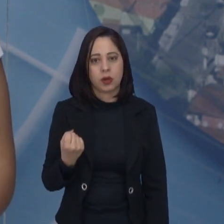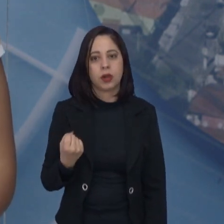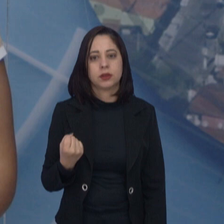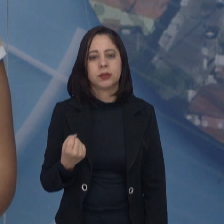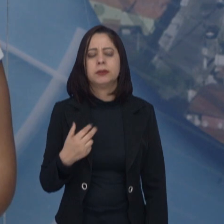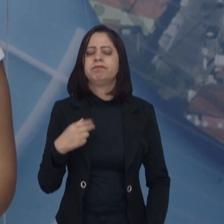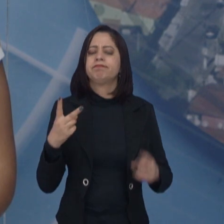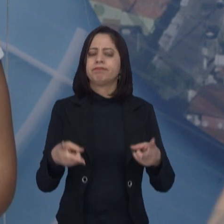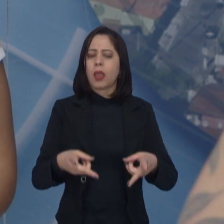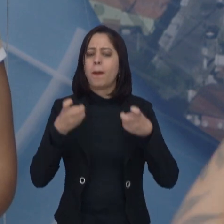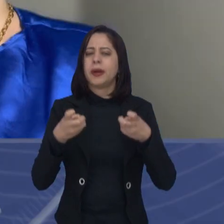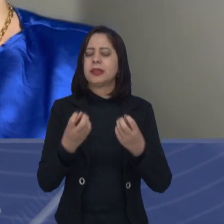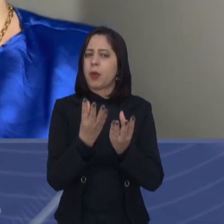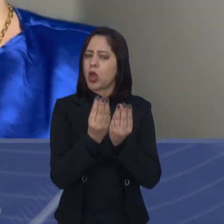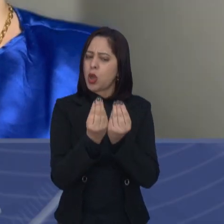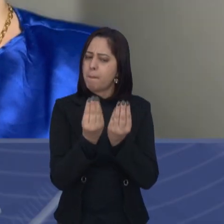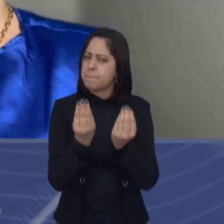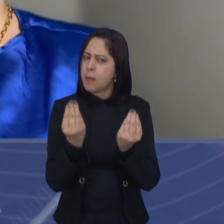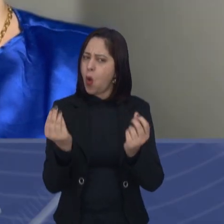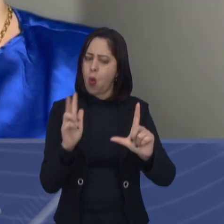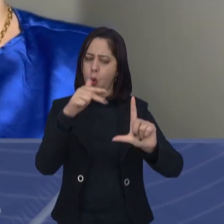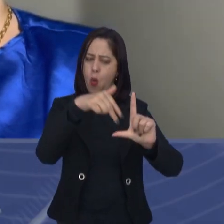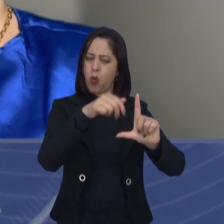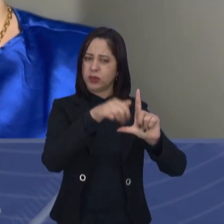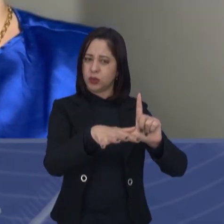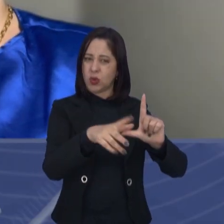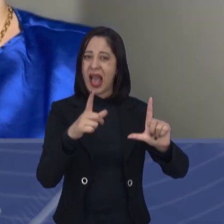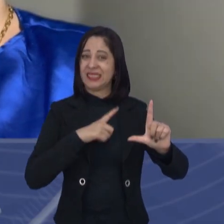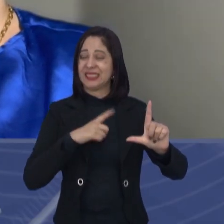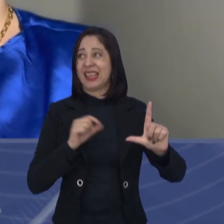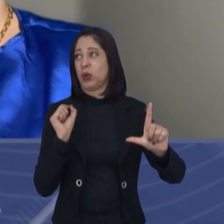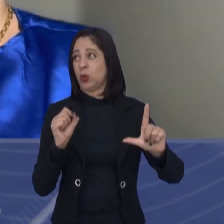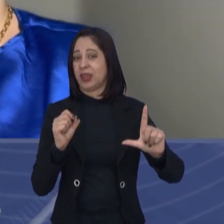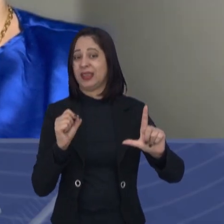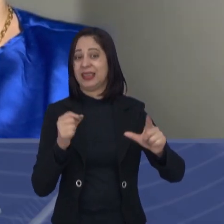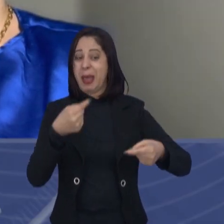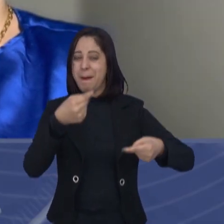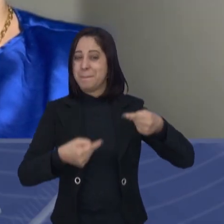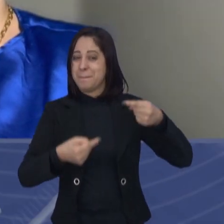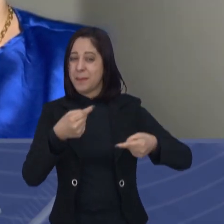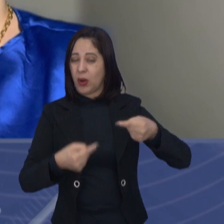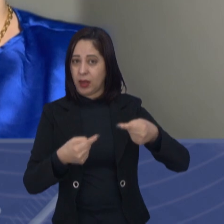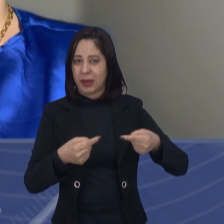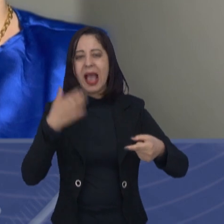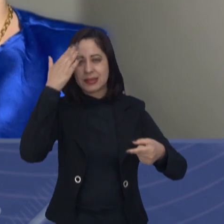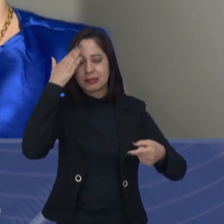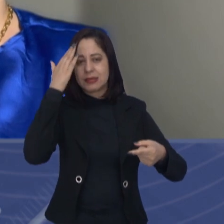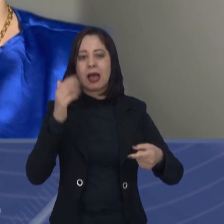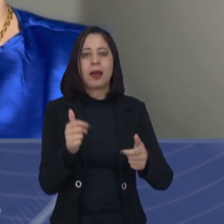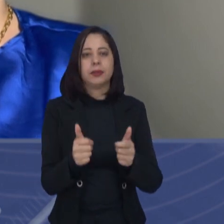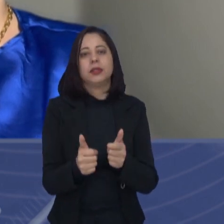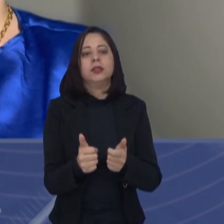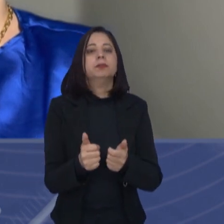visto muitos influenciadores envolvidos em várias polêmicas, dentre elas tem até jogos de